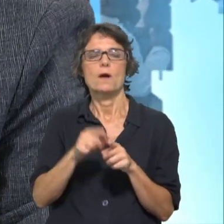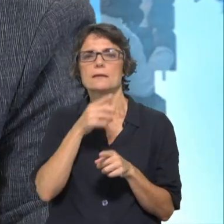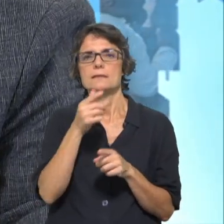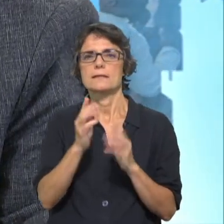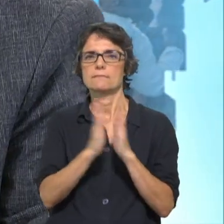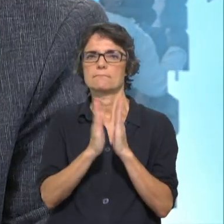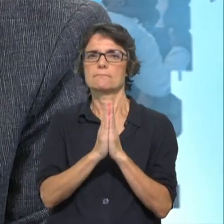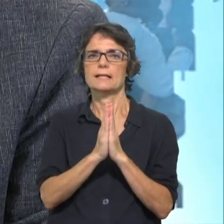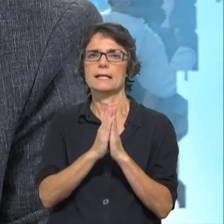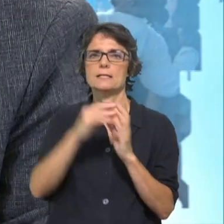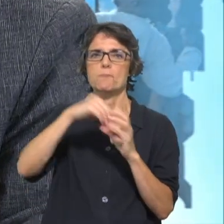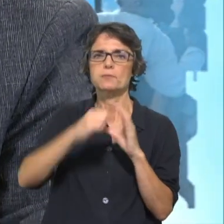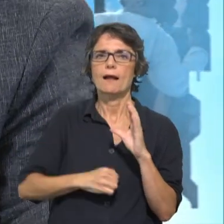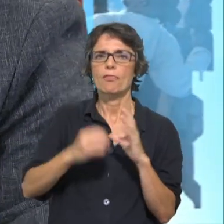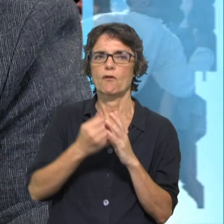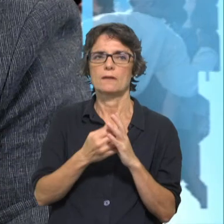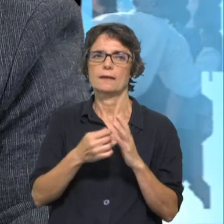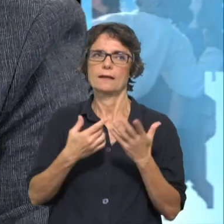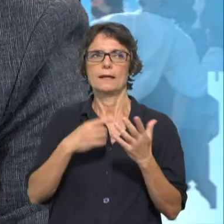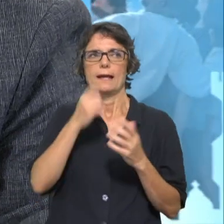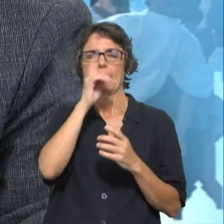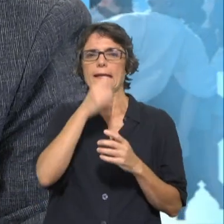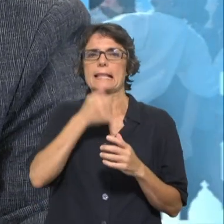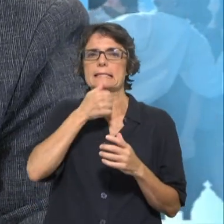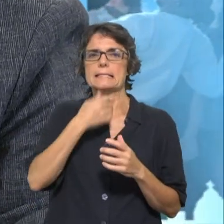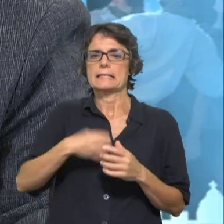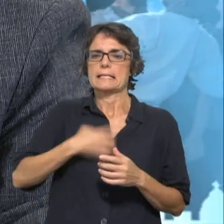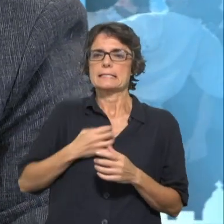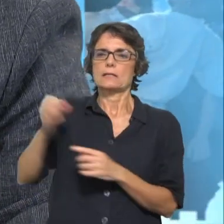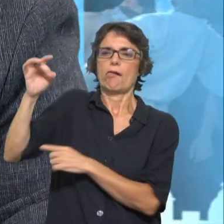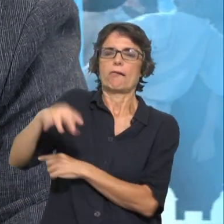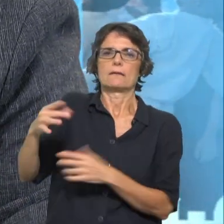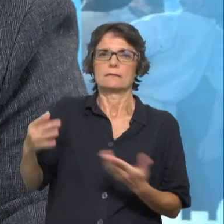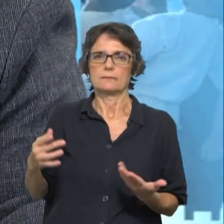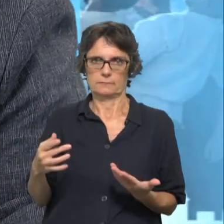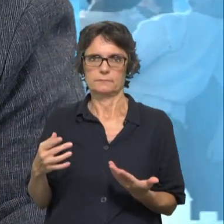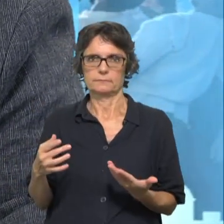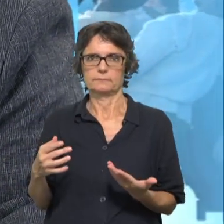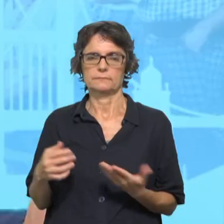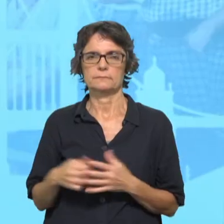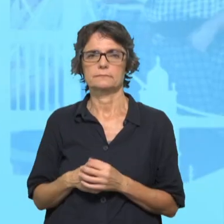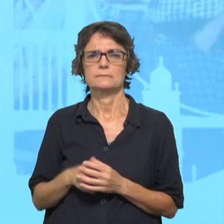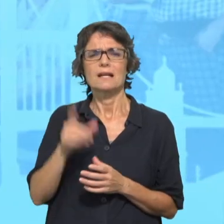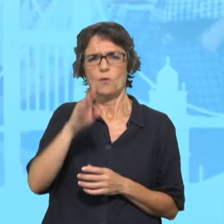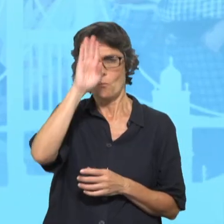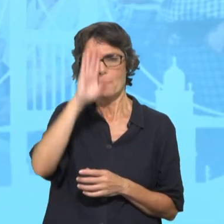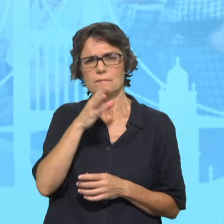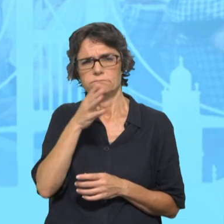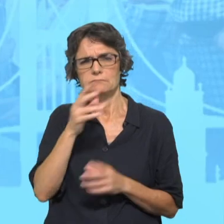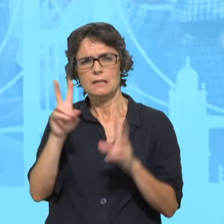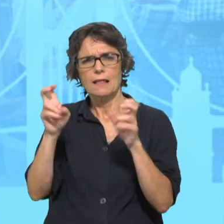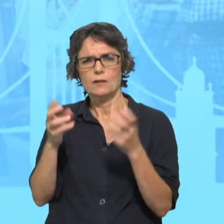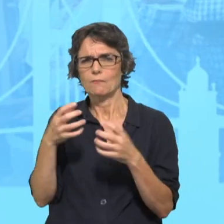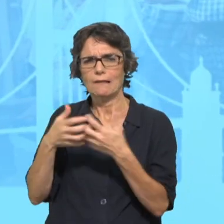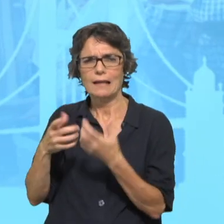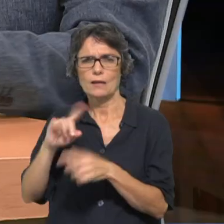dele e não ver nele um serviço. Essa é uma das grandes questões. Além propriamente... Pois o Papa fala também da guerra, enfim, há outros pecados